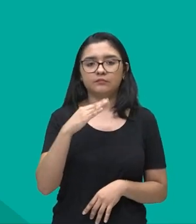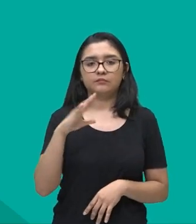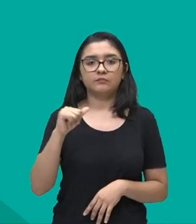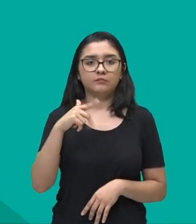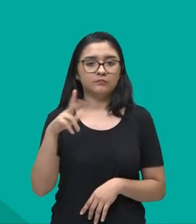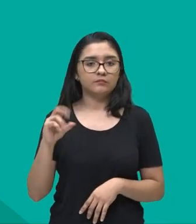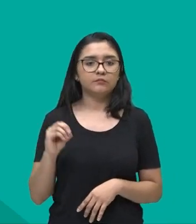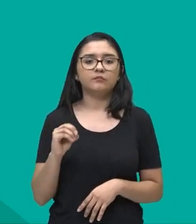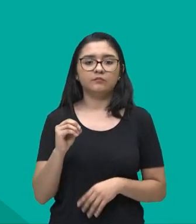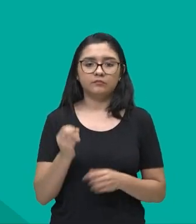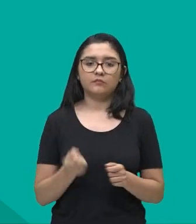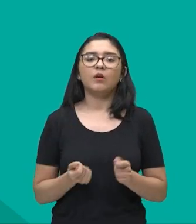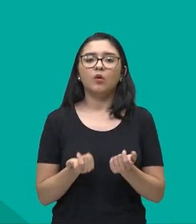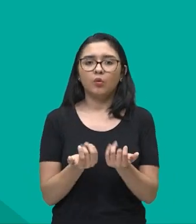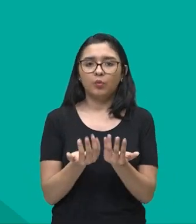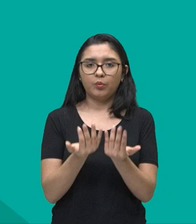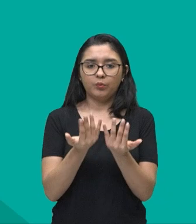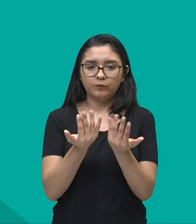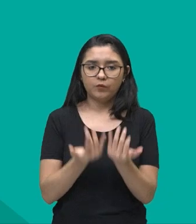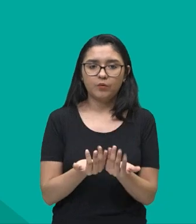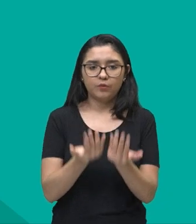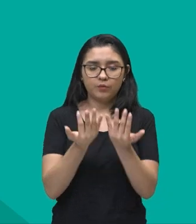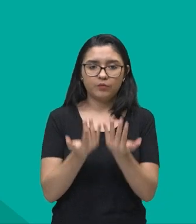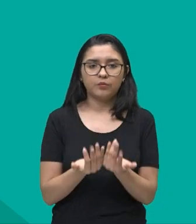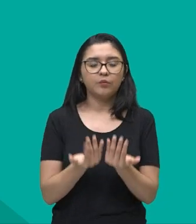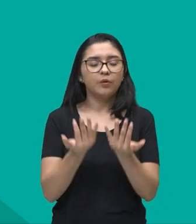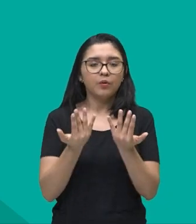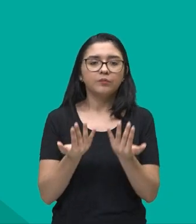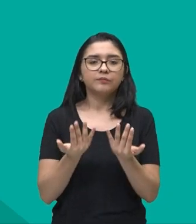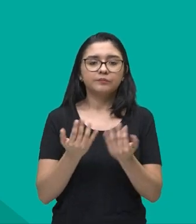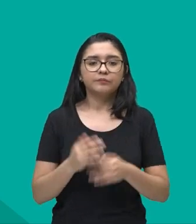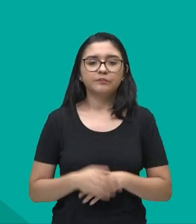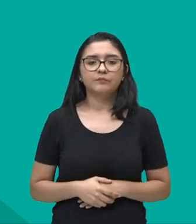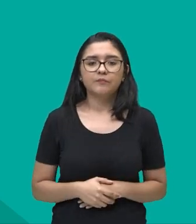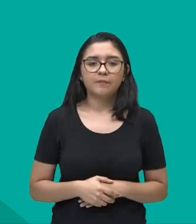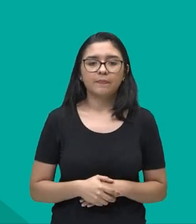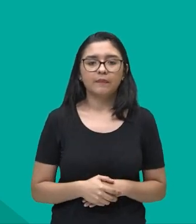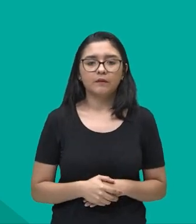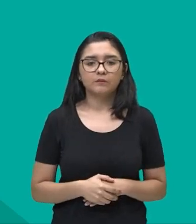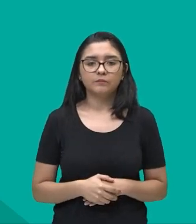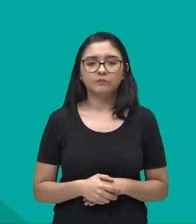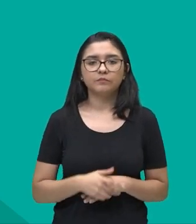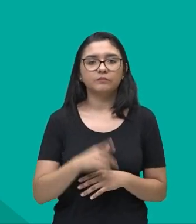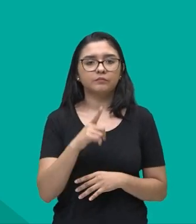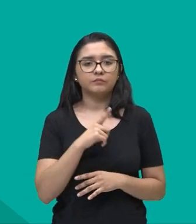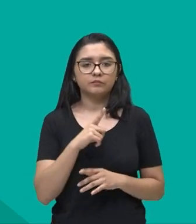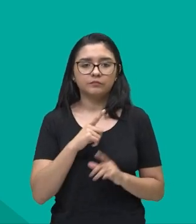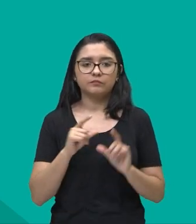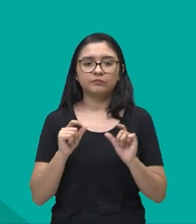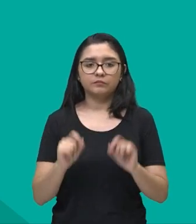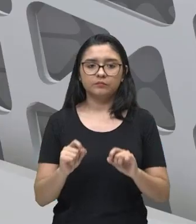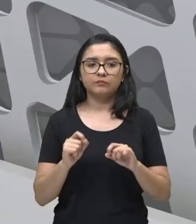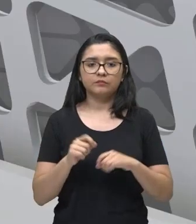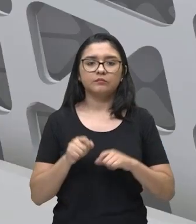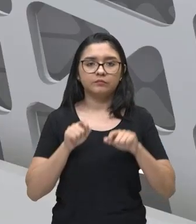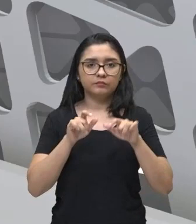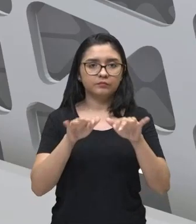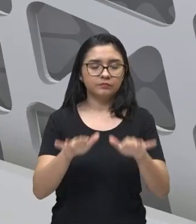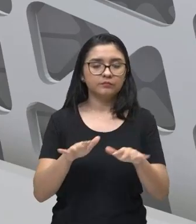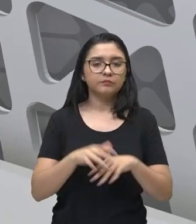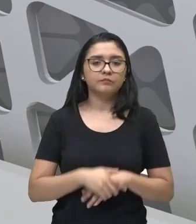no caso do calor envolvido aí, o fogo vai aquecer, logo eu tenho a radiação. Muito